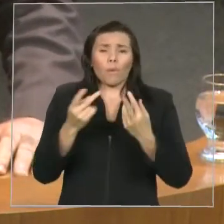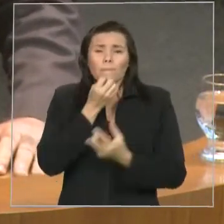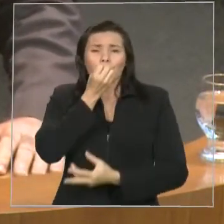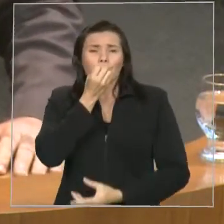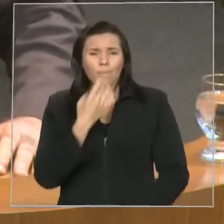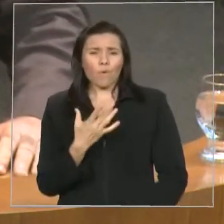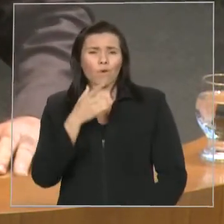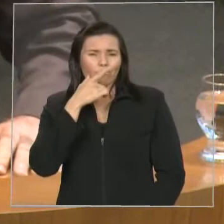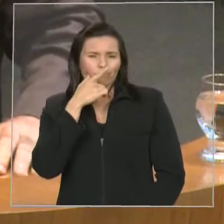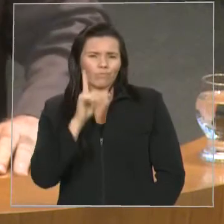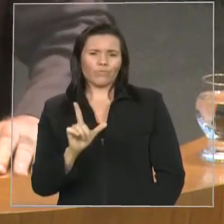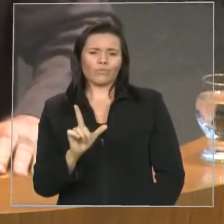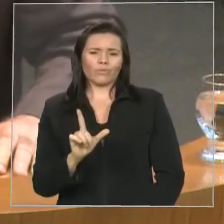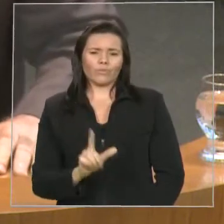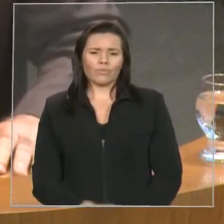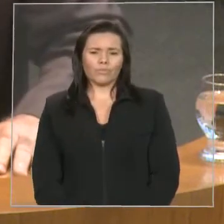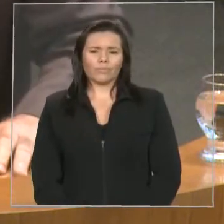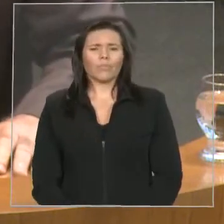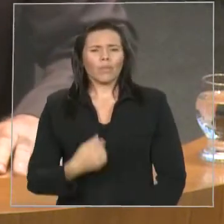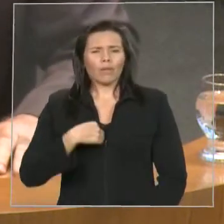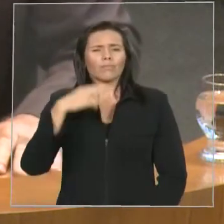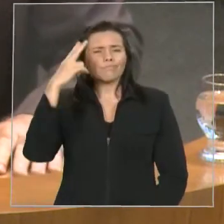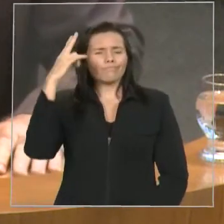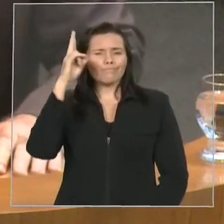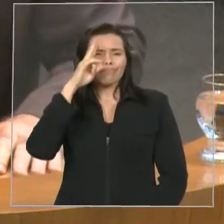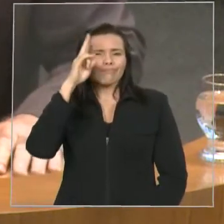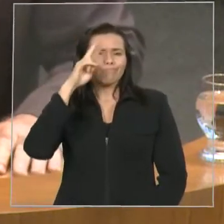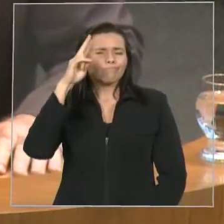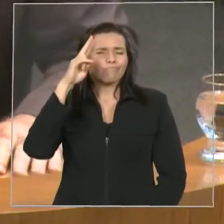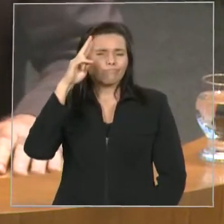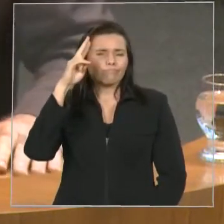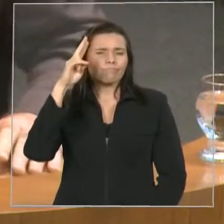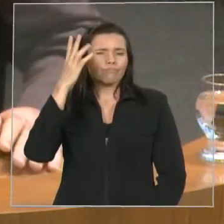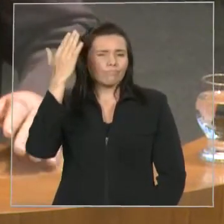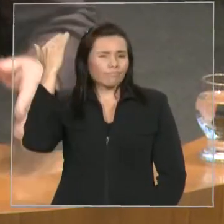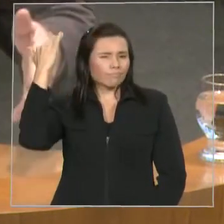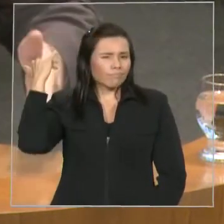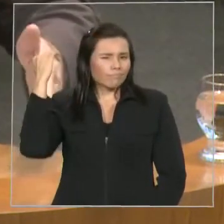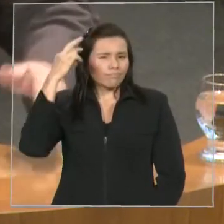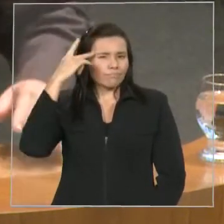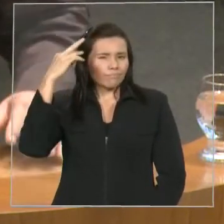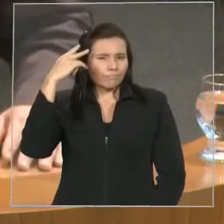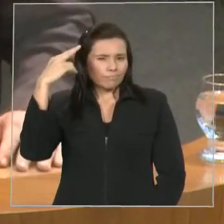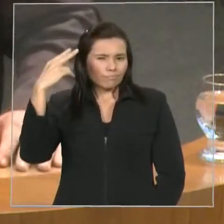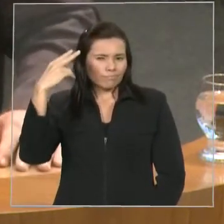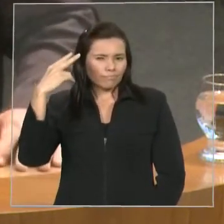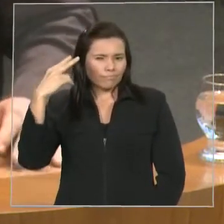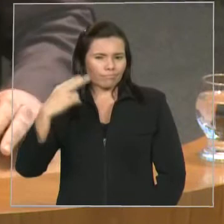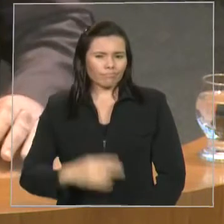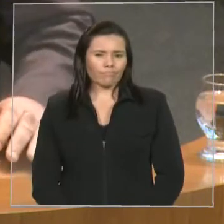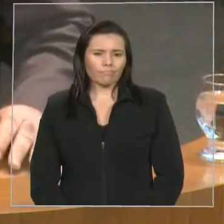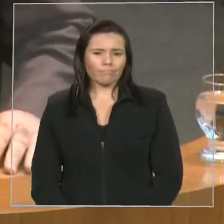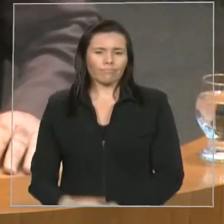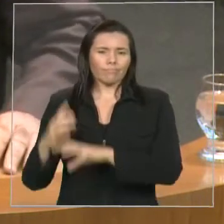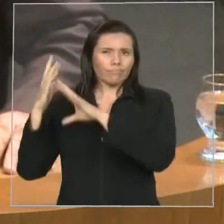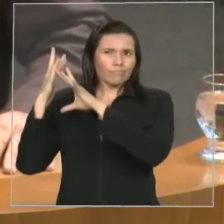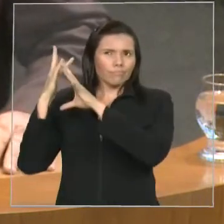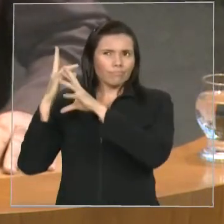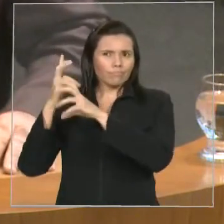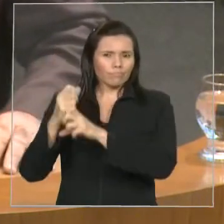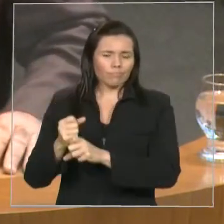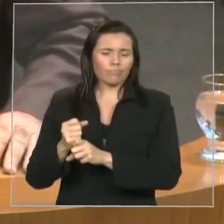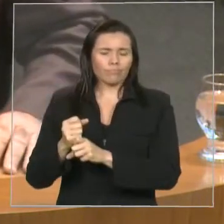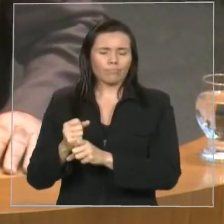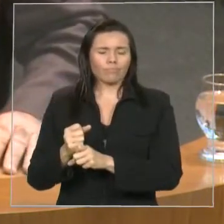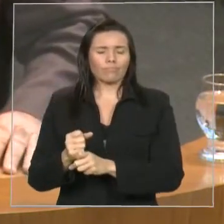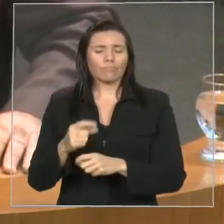em memoráveis momentos da história, não tão distante, mas recente, da